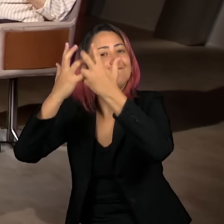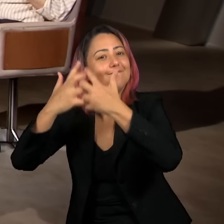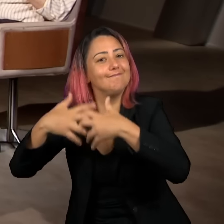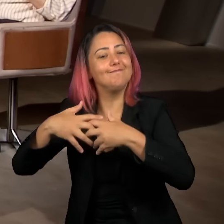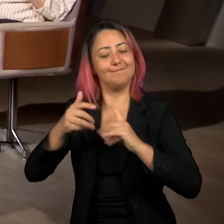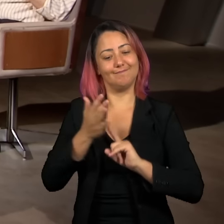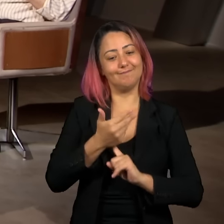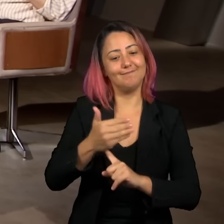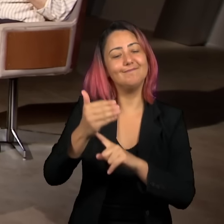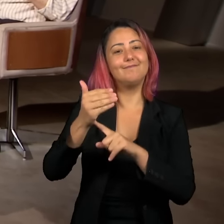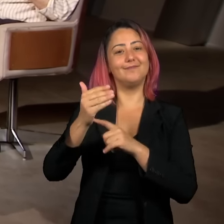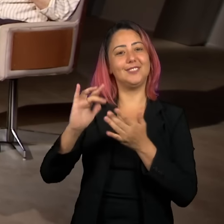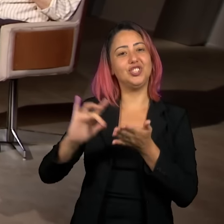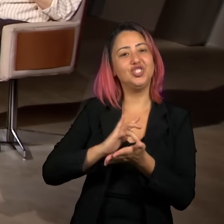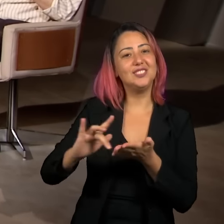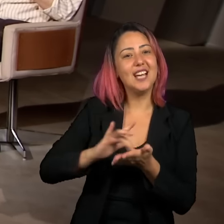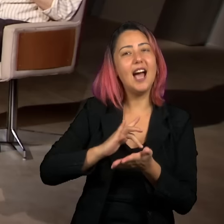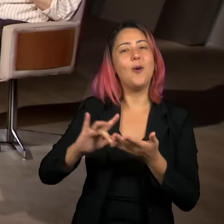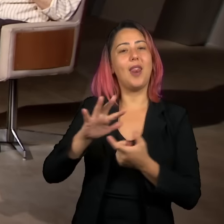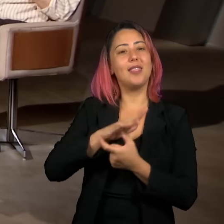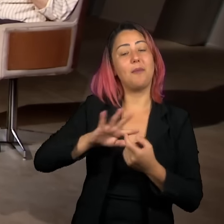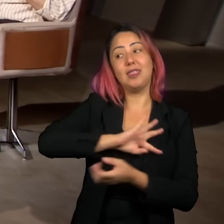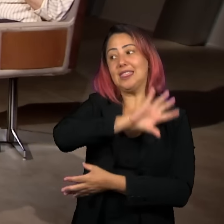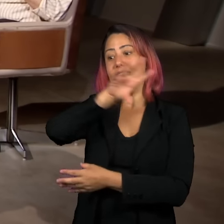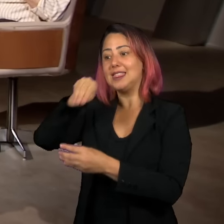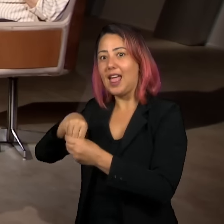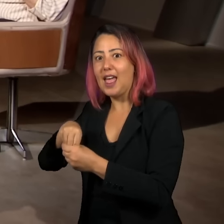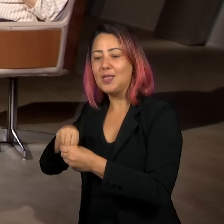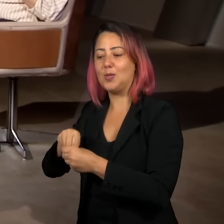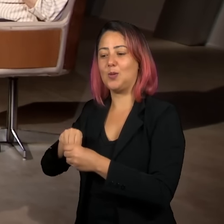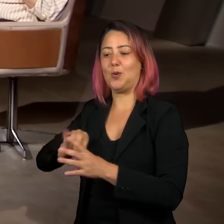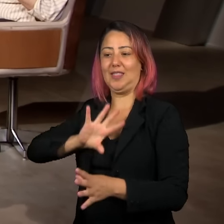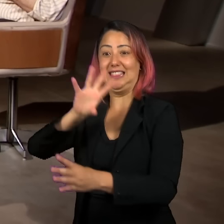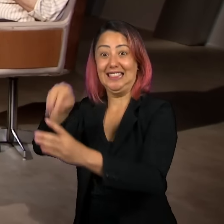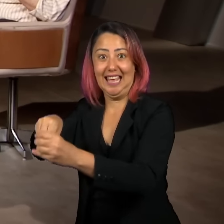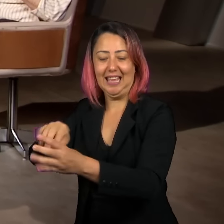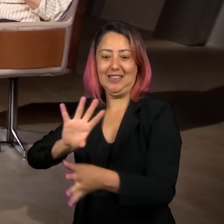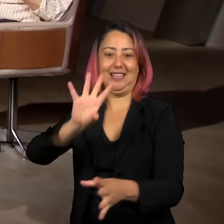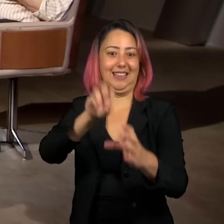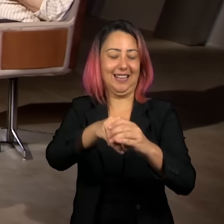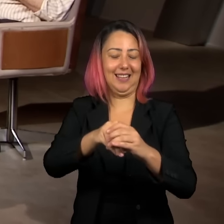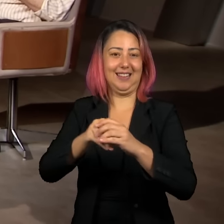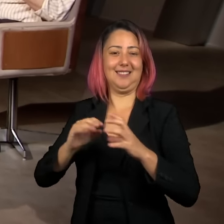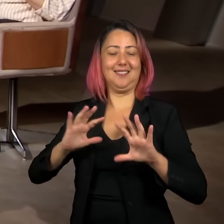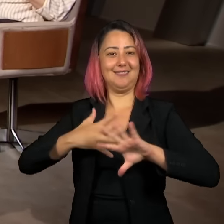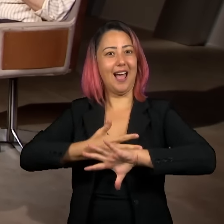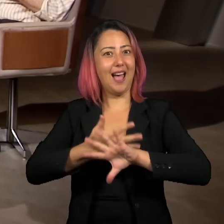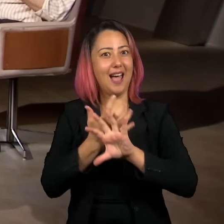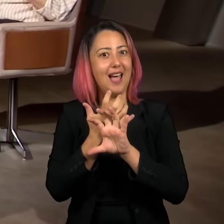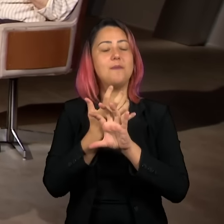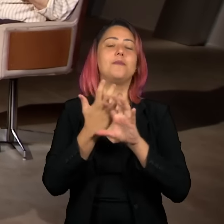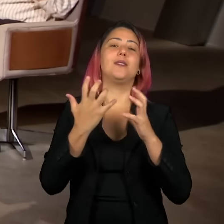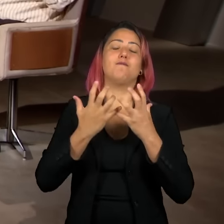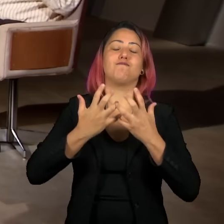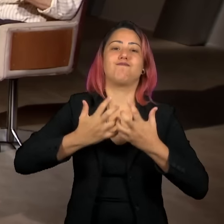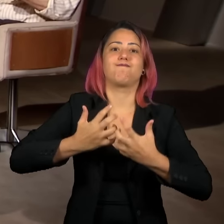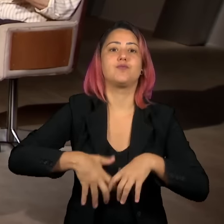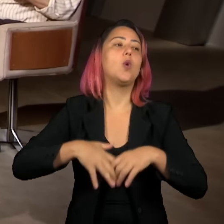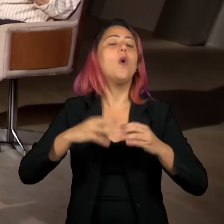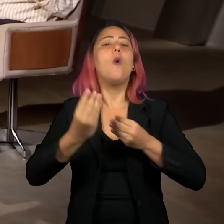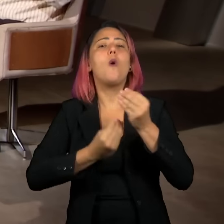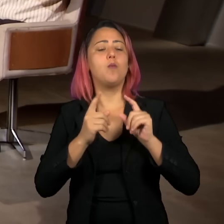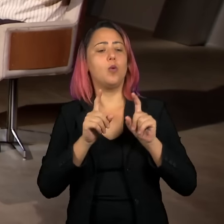vista de do que que realmente né Qual que é o potencial da tecnologia E como que ela pode ser